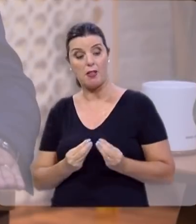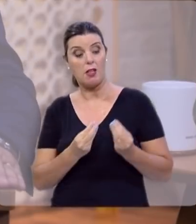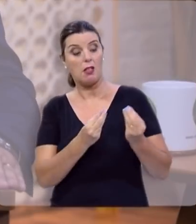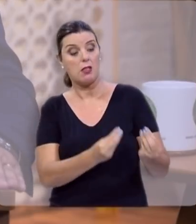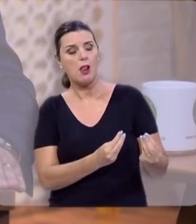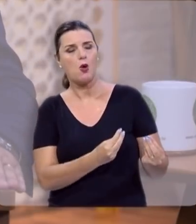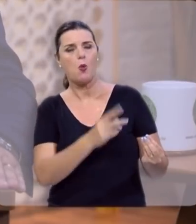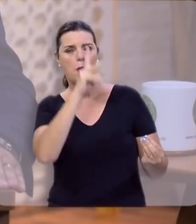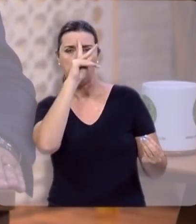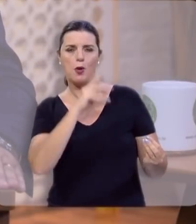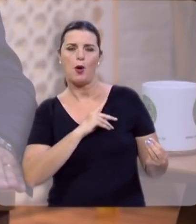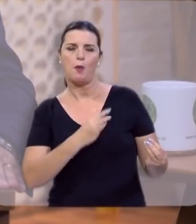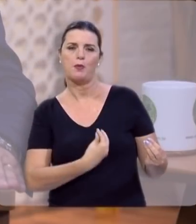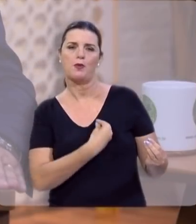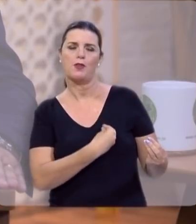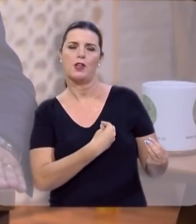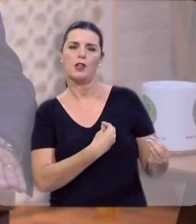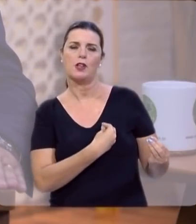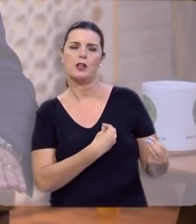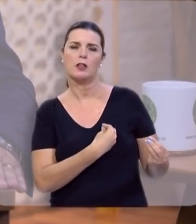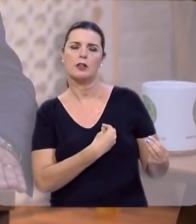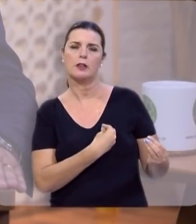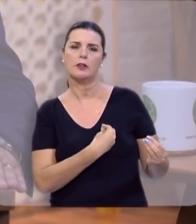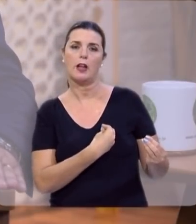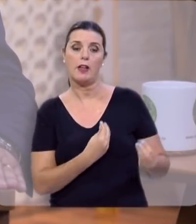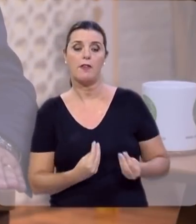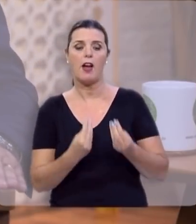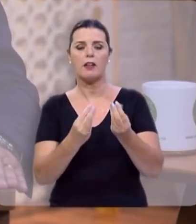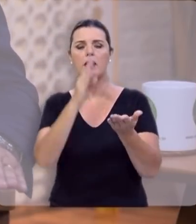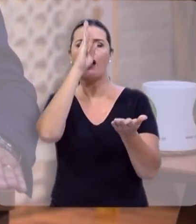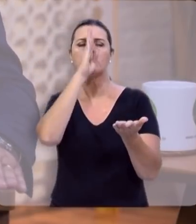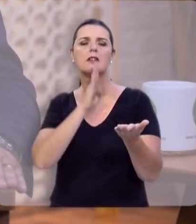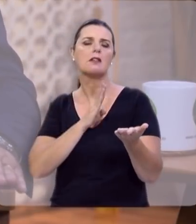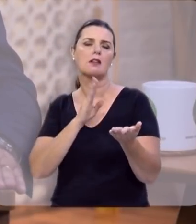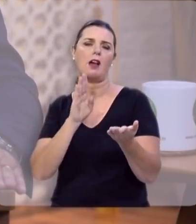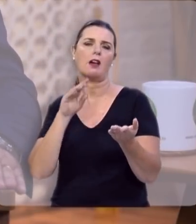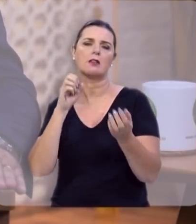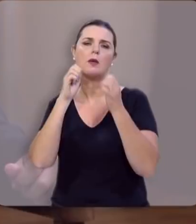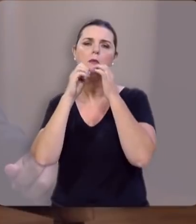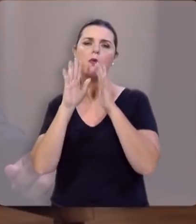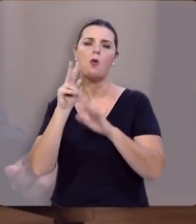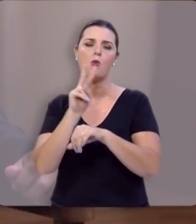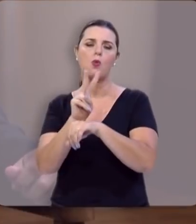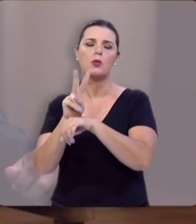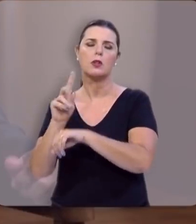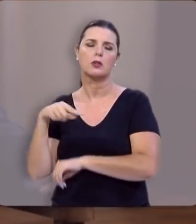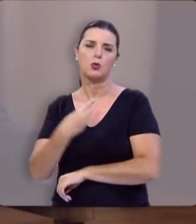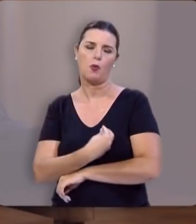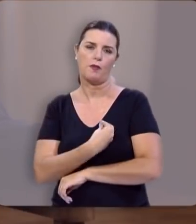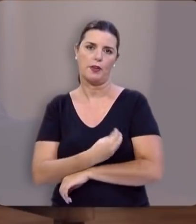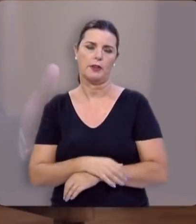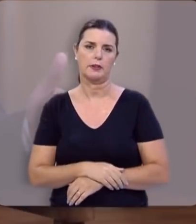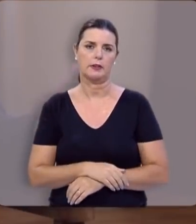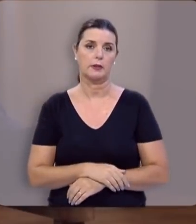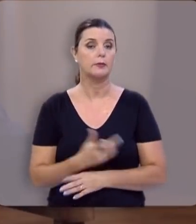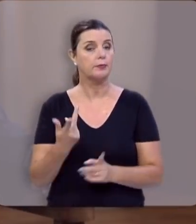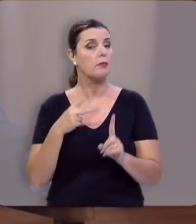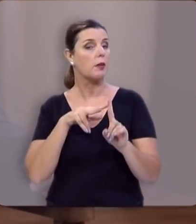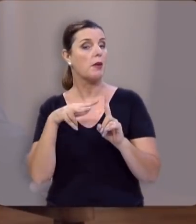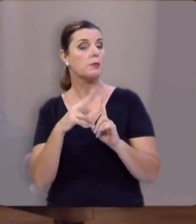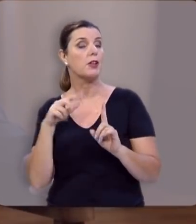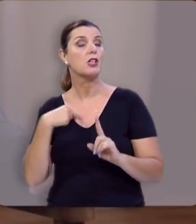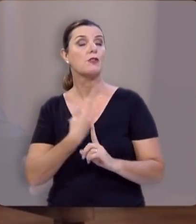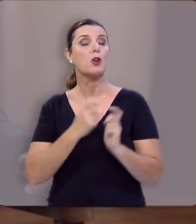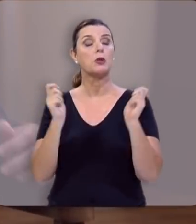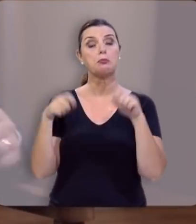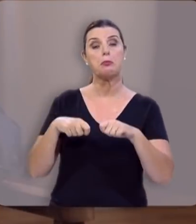dará graciosamente com ele todas as coisas? Ele vai continuar cuidando de você. E dentro dessa perspectiva